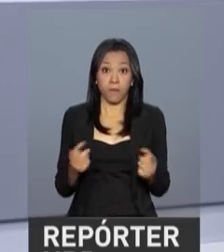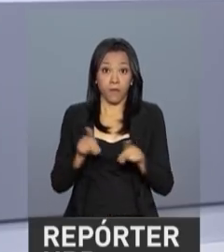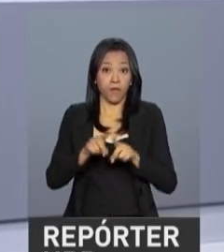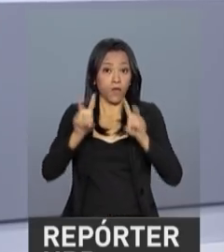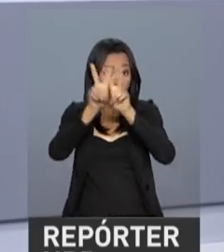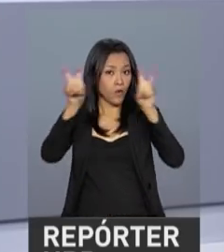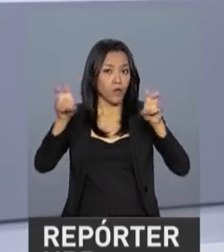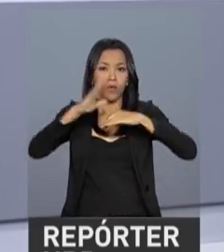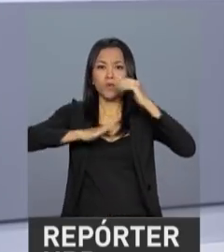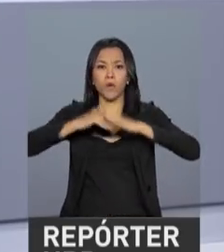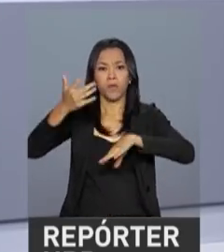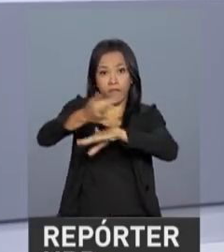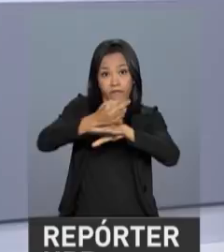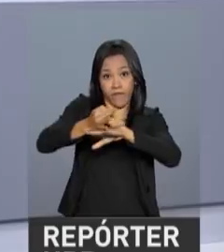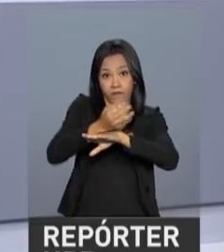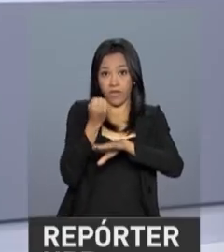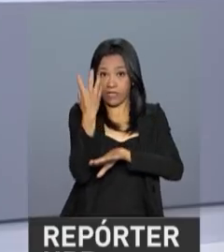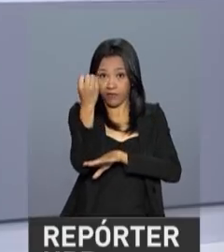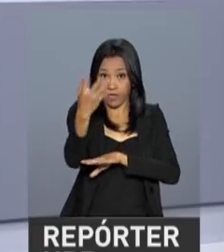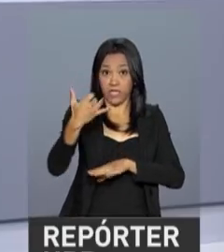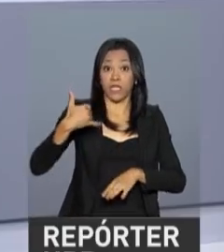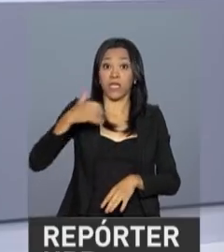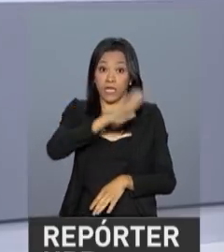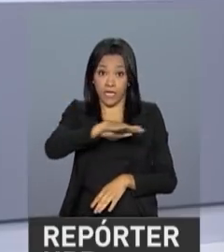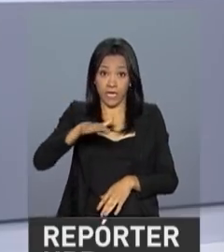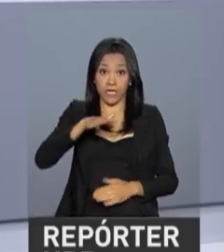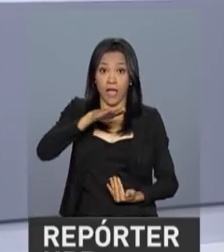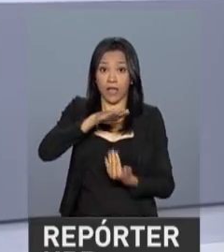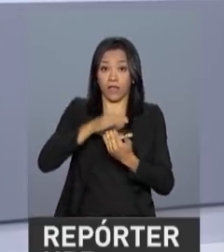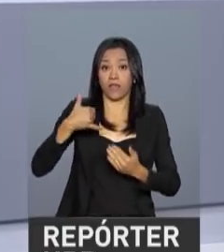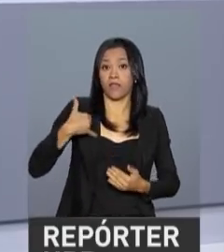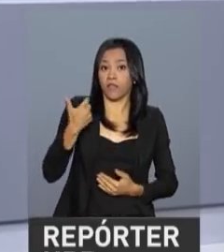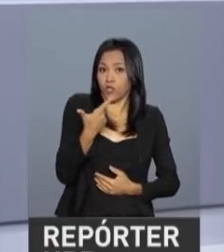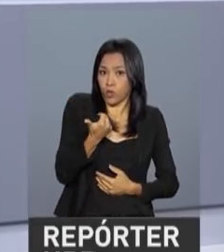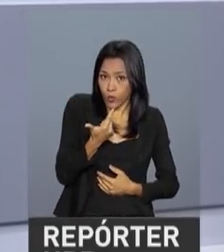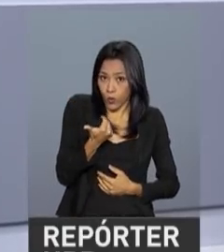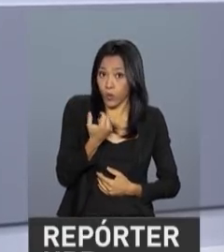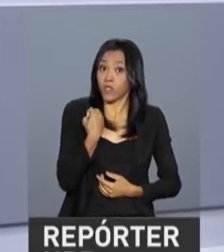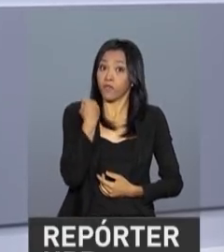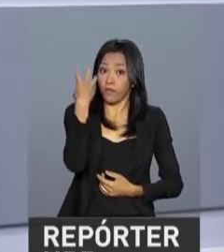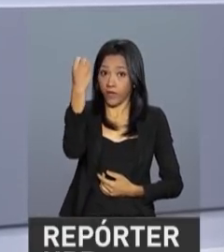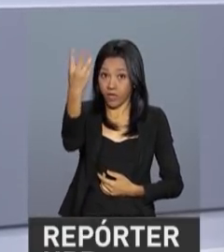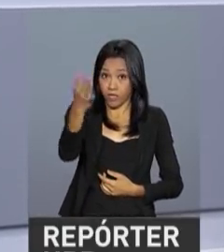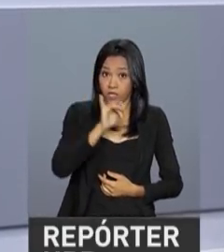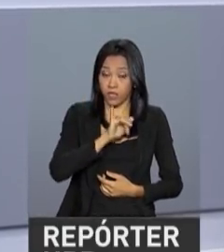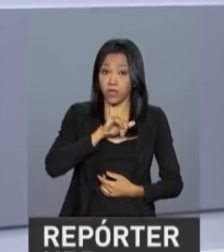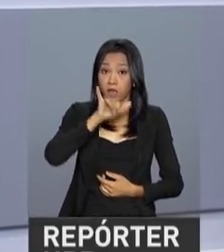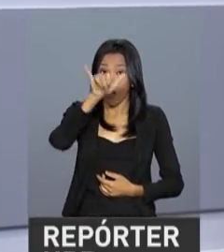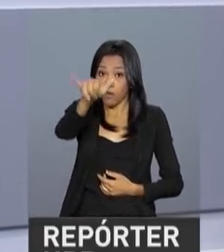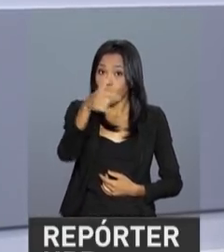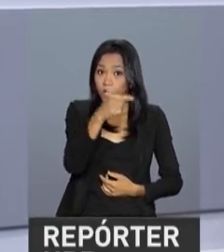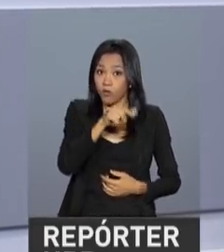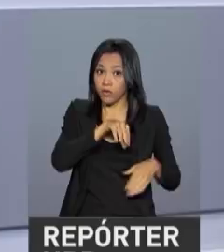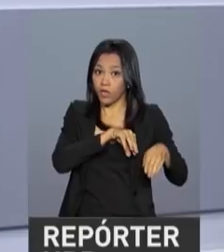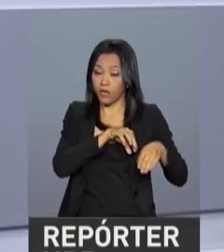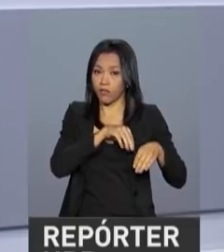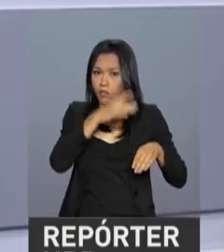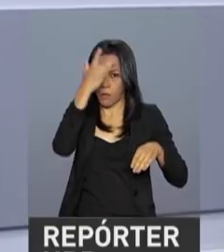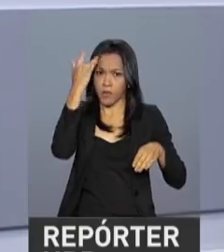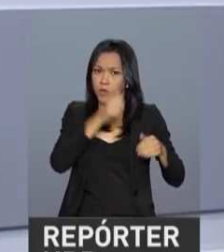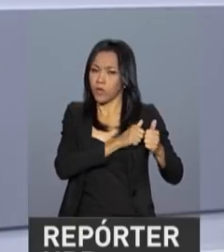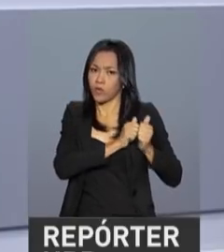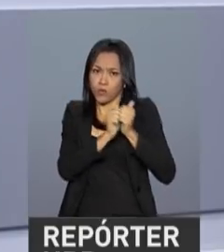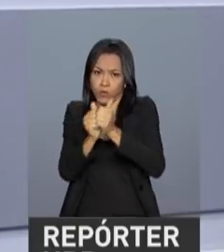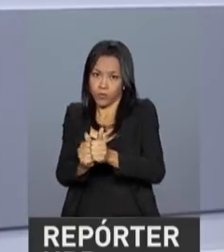férias e viagens as crianças de até 12 anos que forem viajar de avião desacompanhados precisam apresentar autorização dos